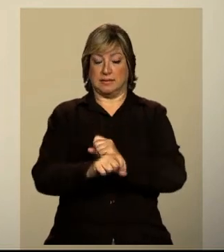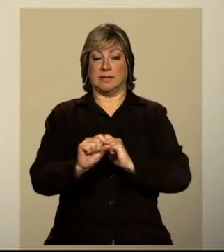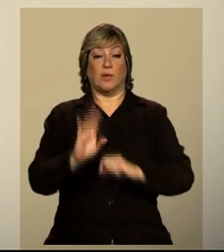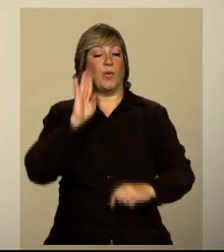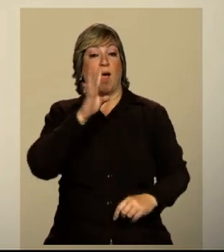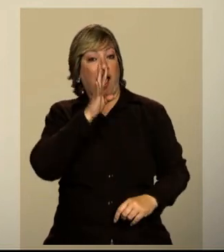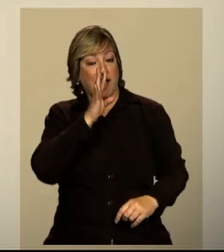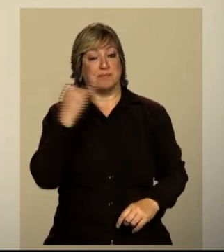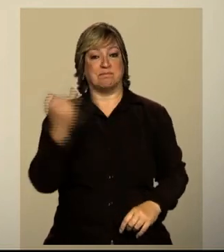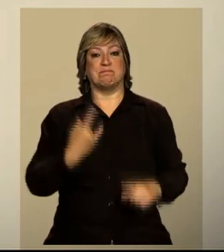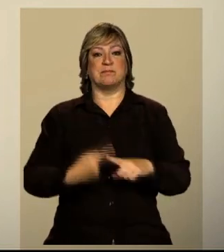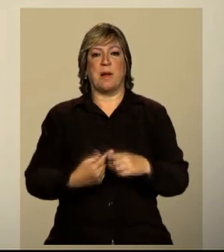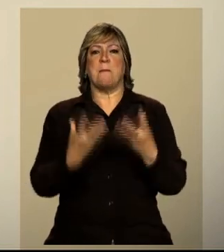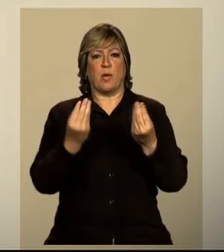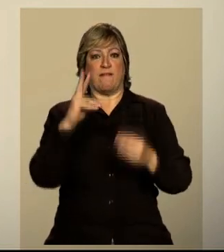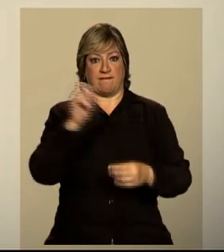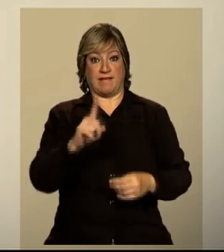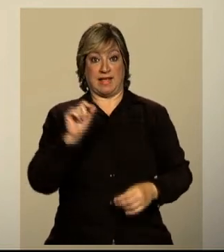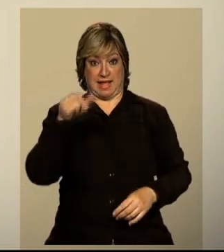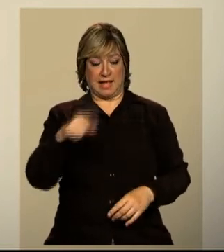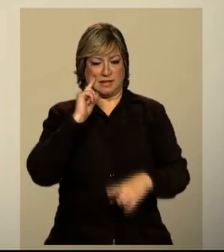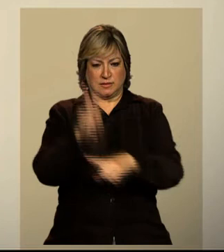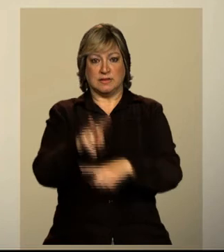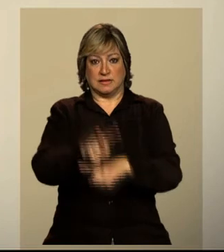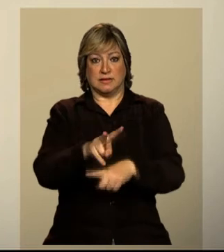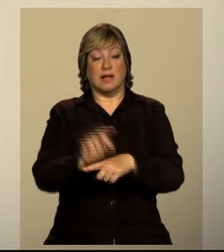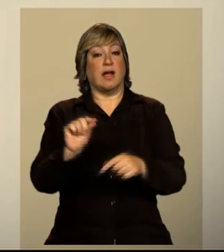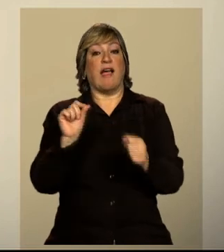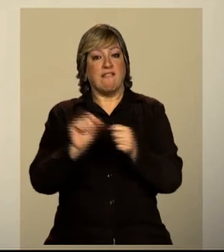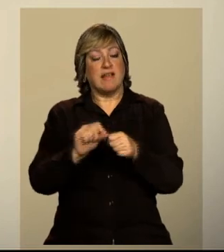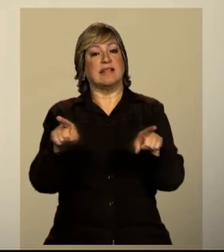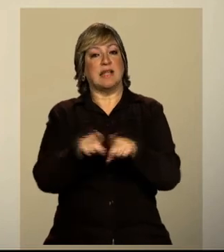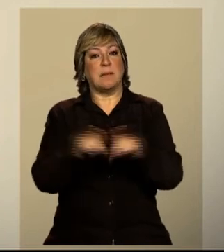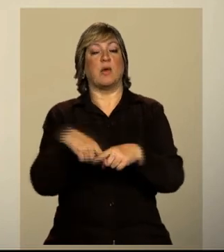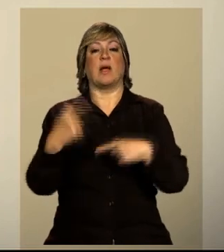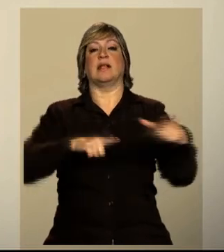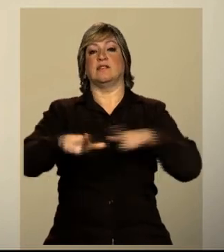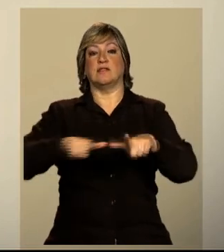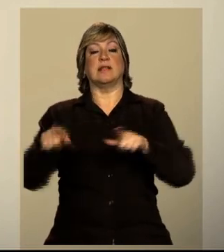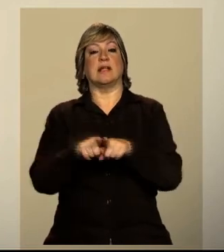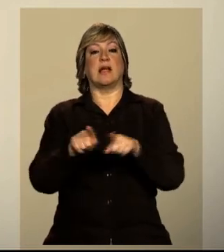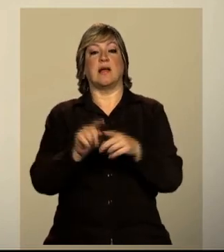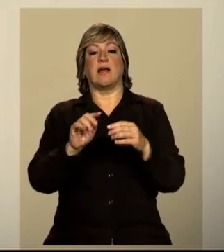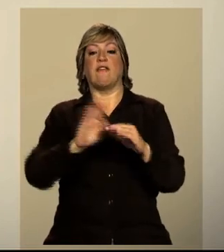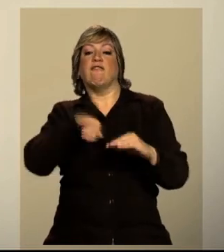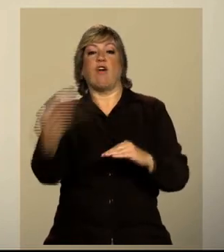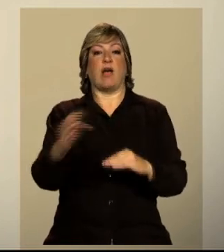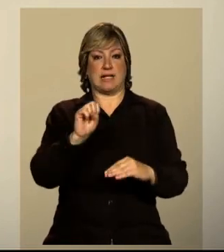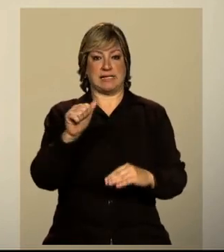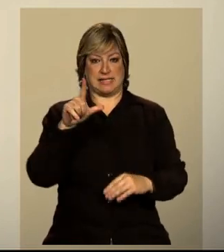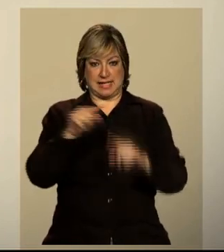interessante Luciano é que muitas vezes esse acompanhamento é feito também nas atividades fora da sala de aula